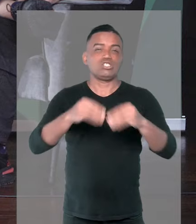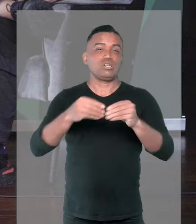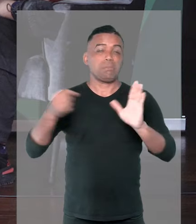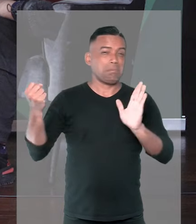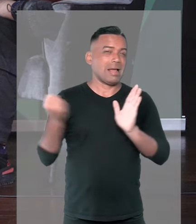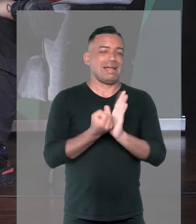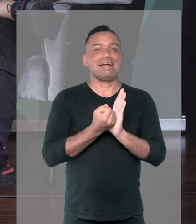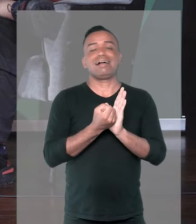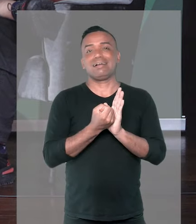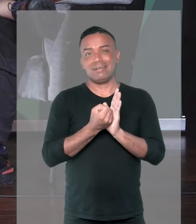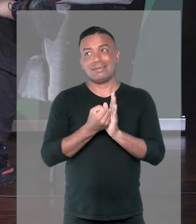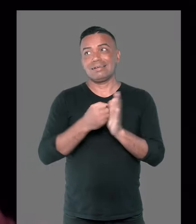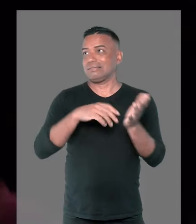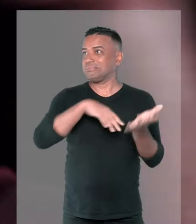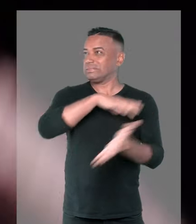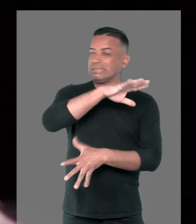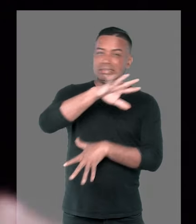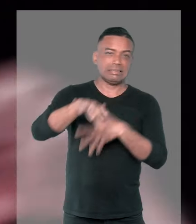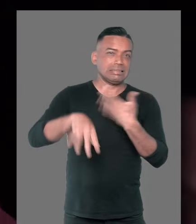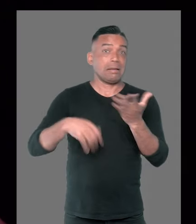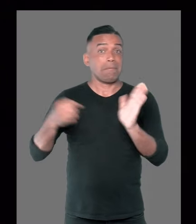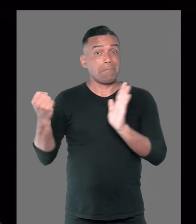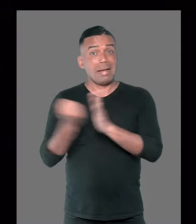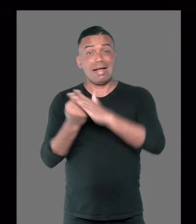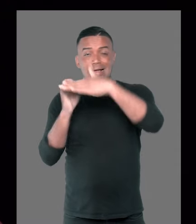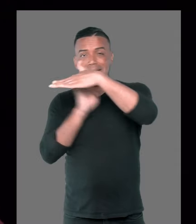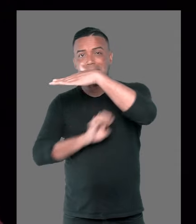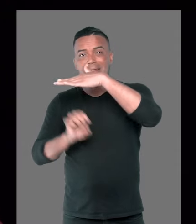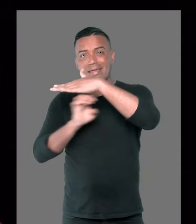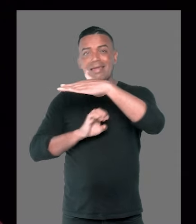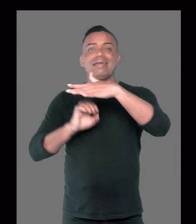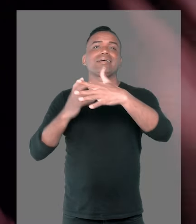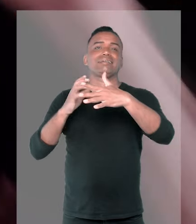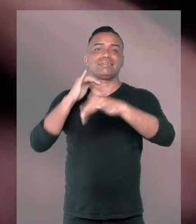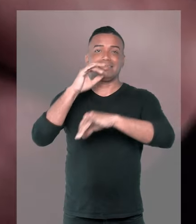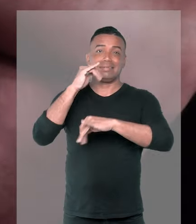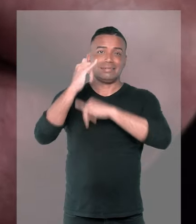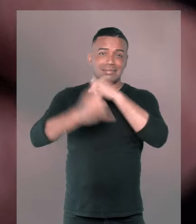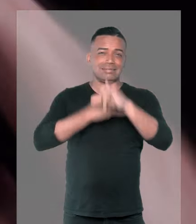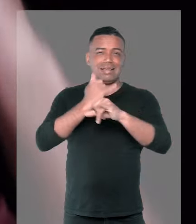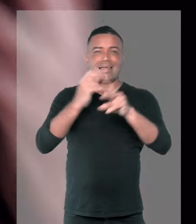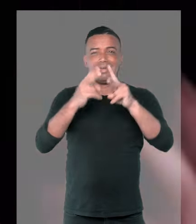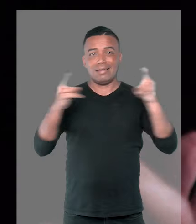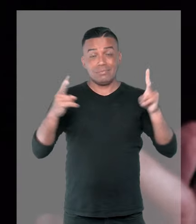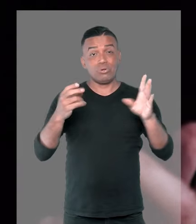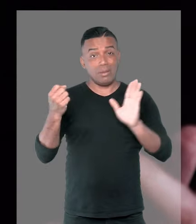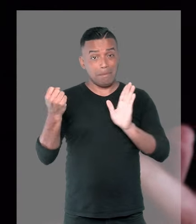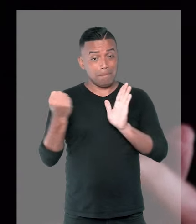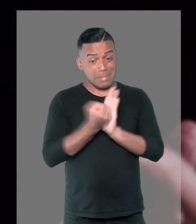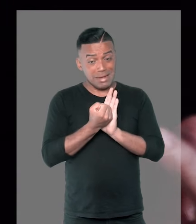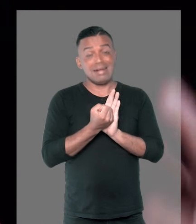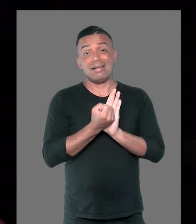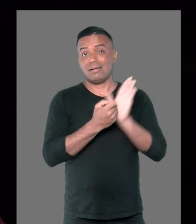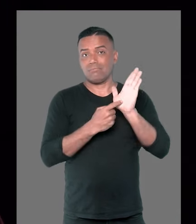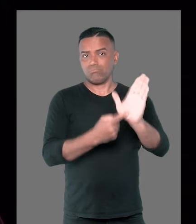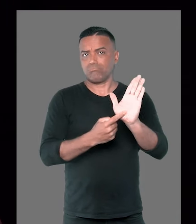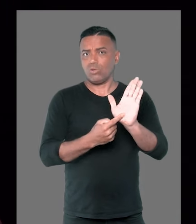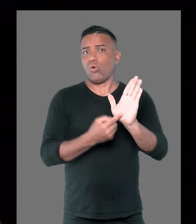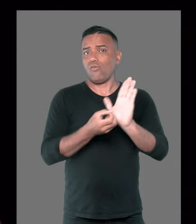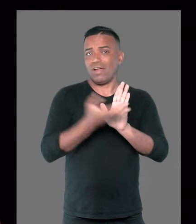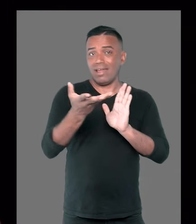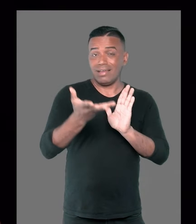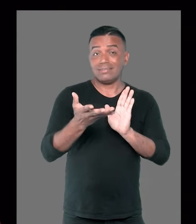colapsos de certas marcas de Negócios em rede porque a marca se diz uma coisa aí